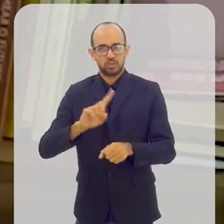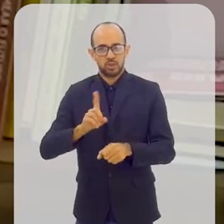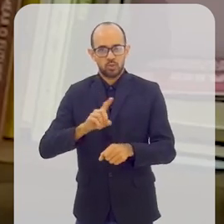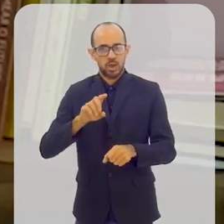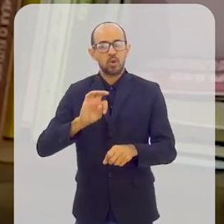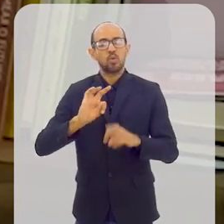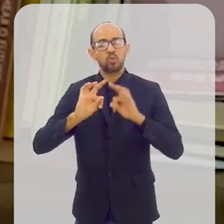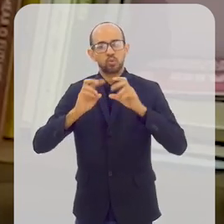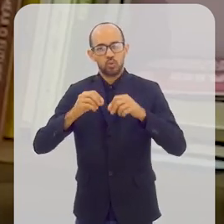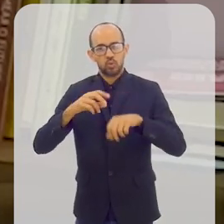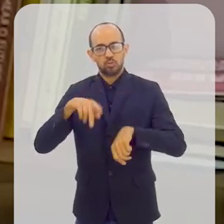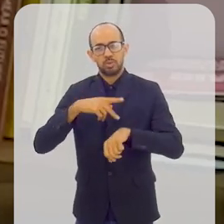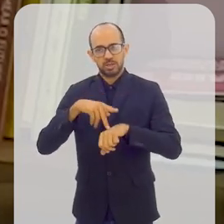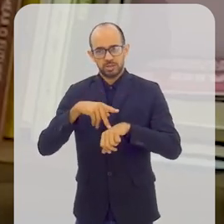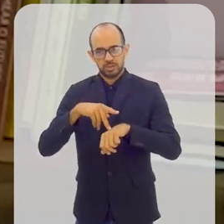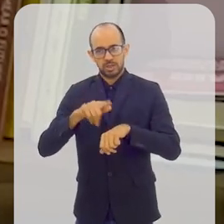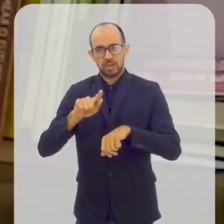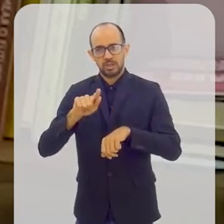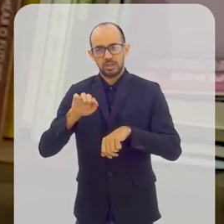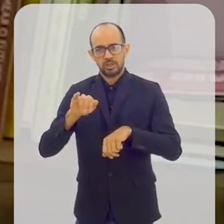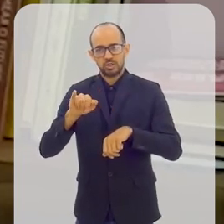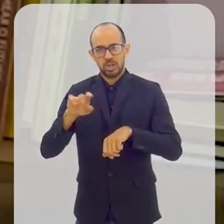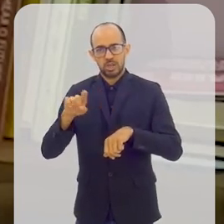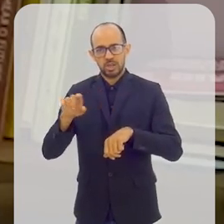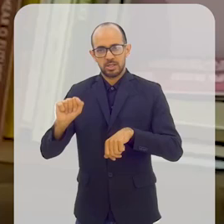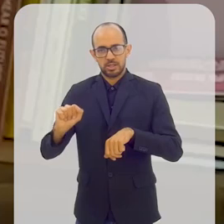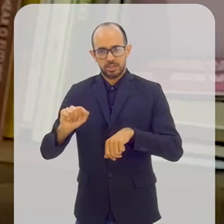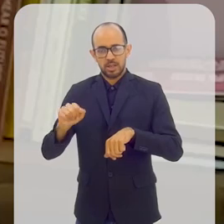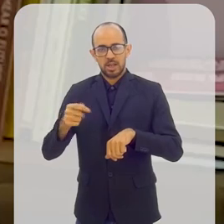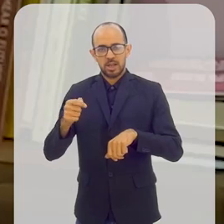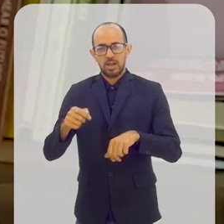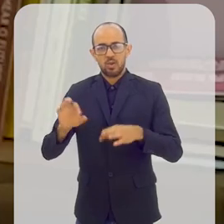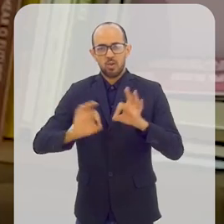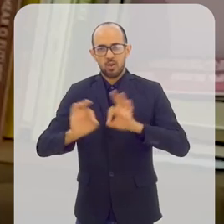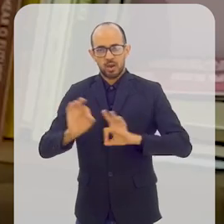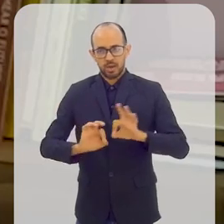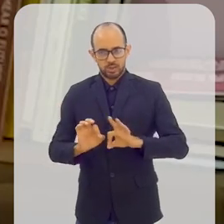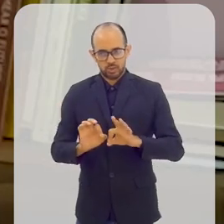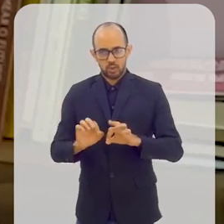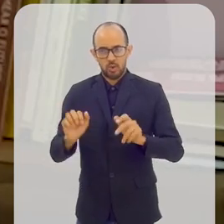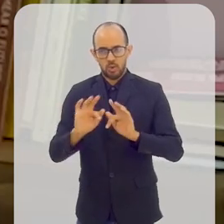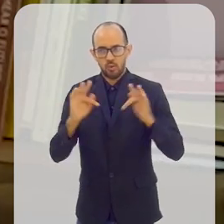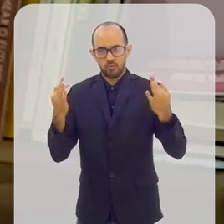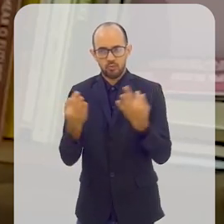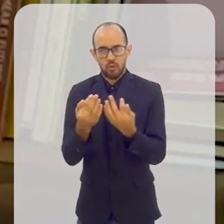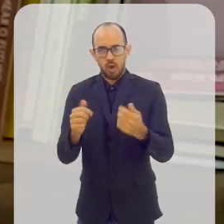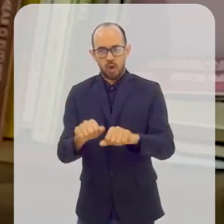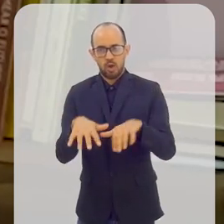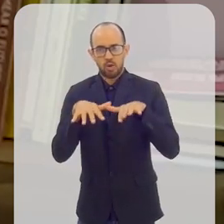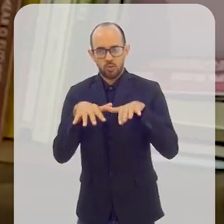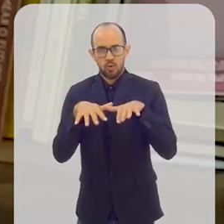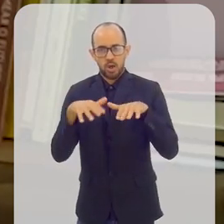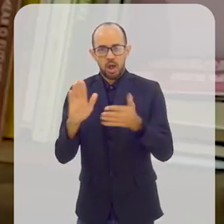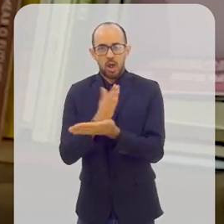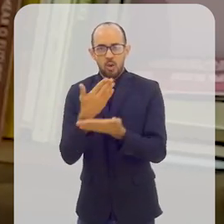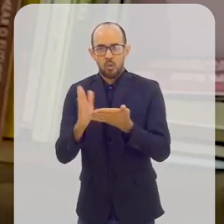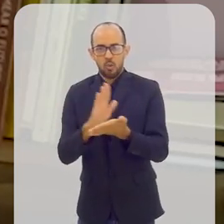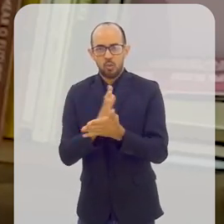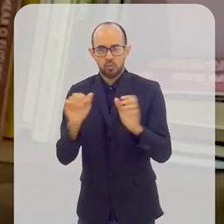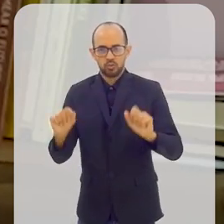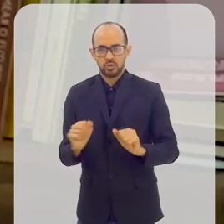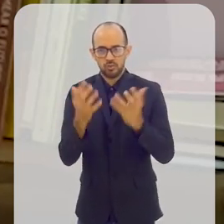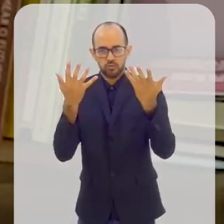com o país. E daí a Geisa organizou, através do fórum,